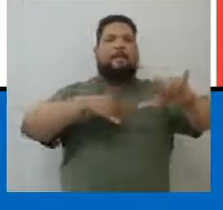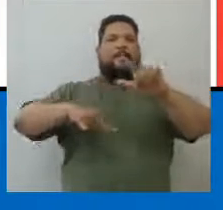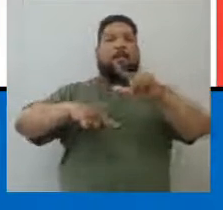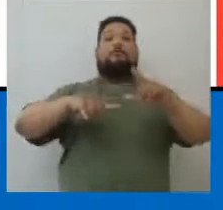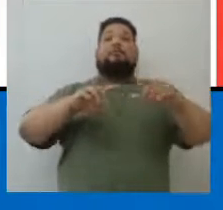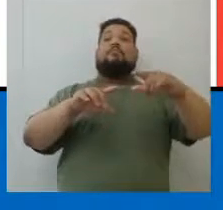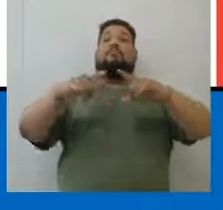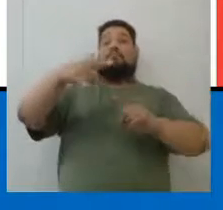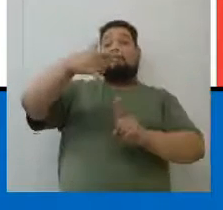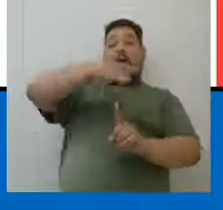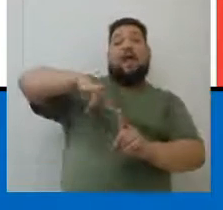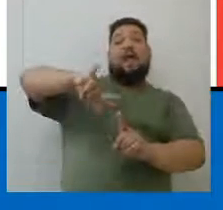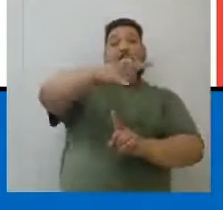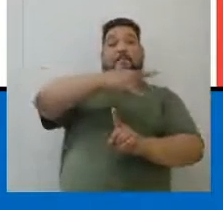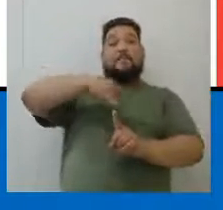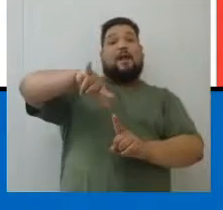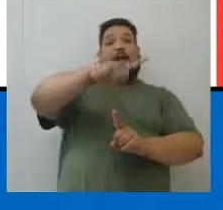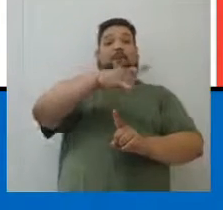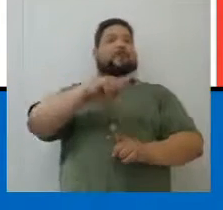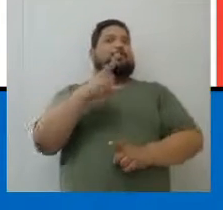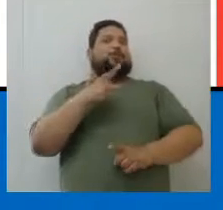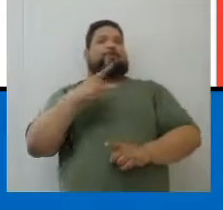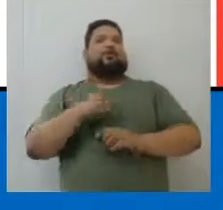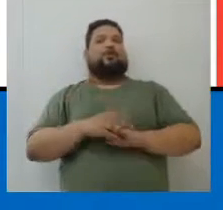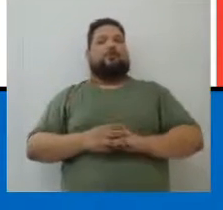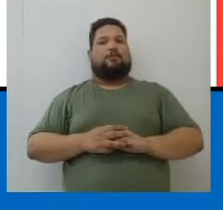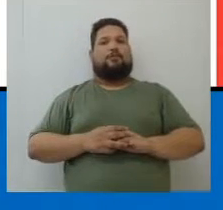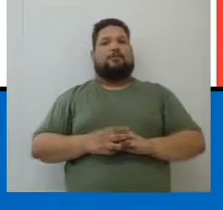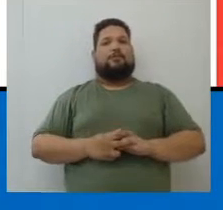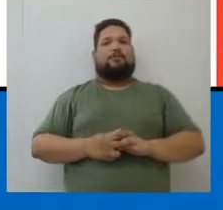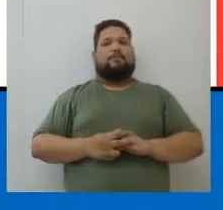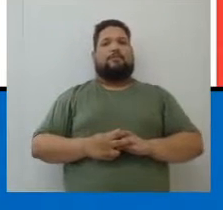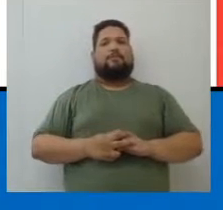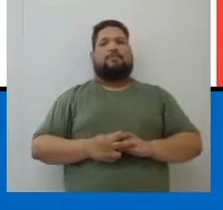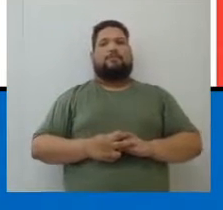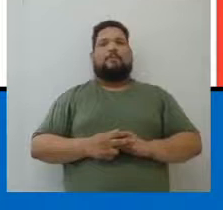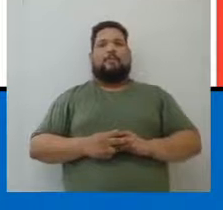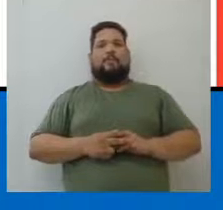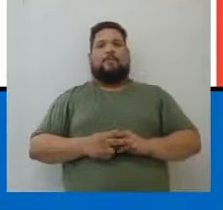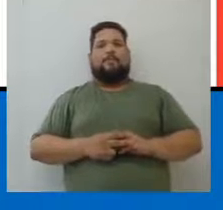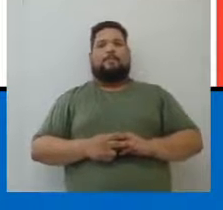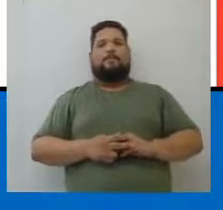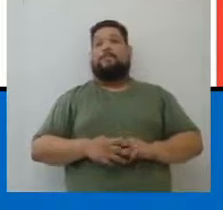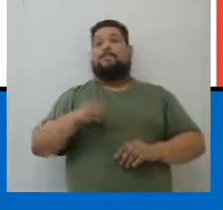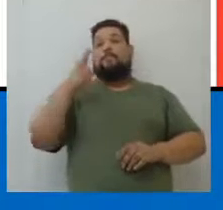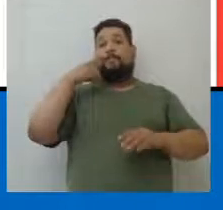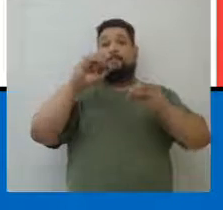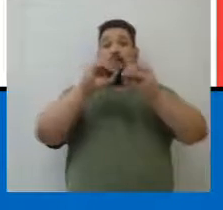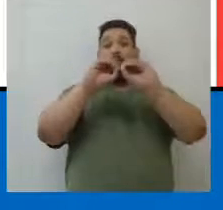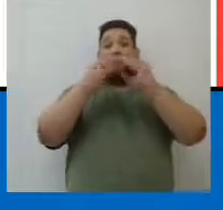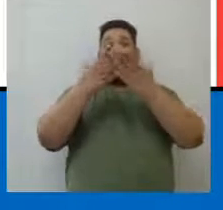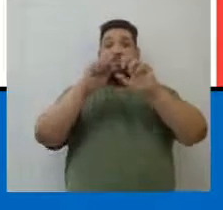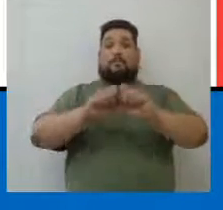obtém. Ok, vamos continuar. Ó, o próximo slide,